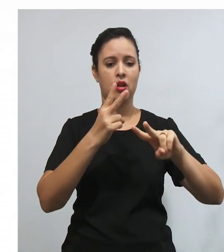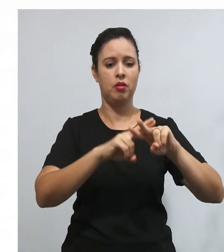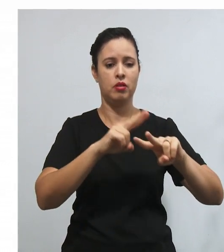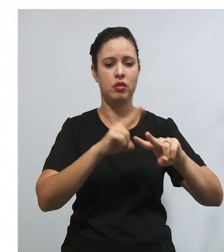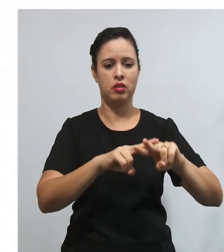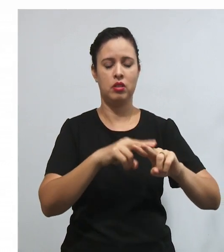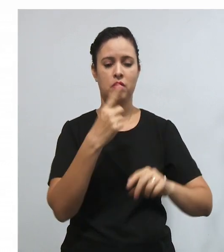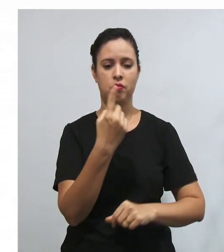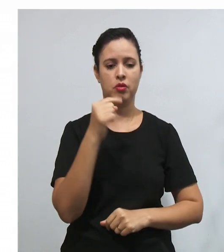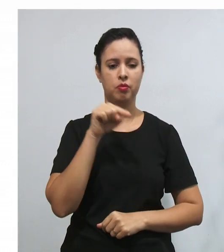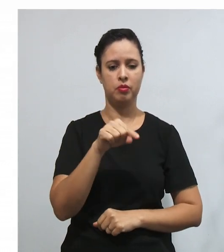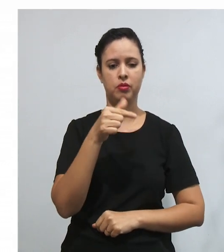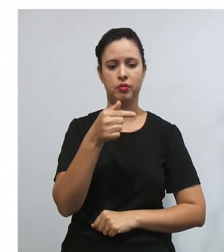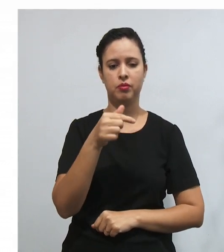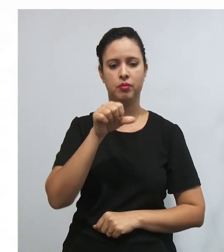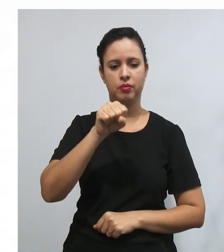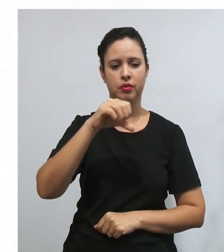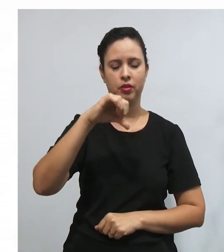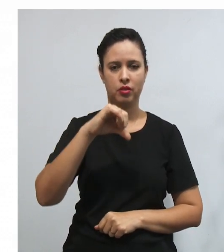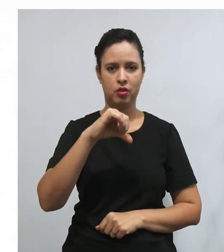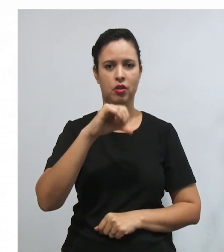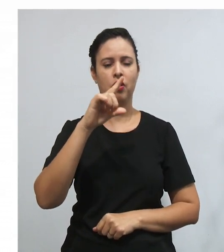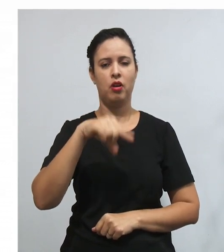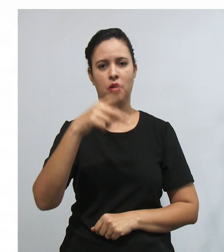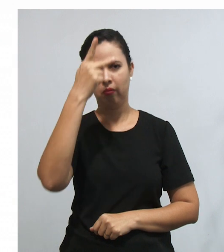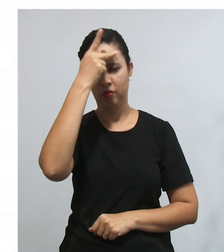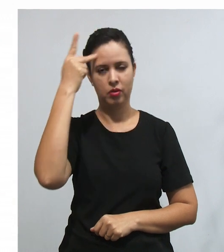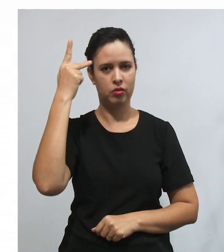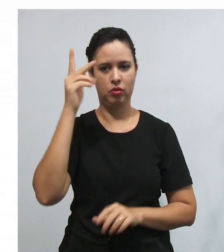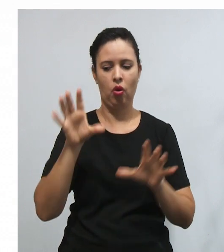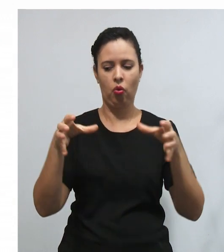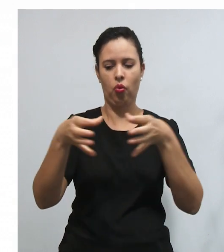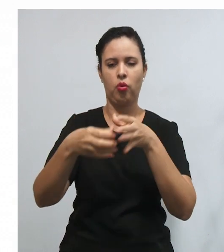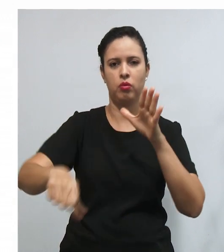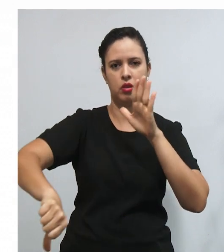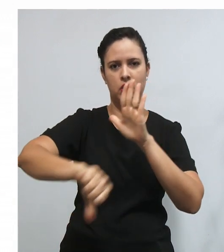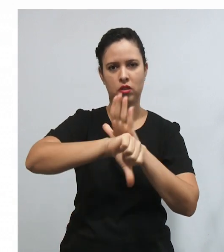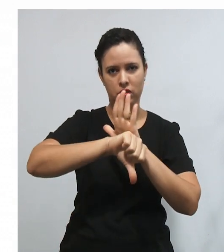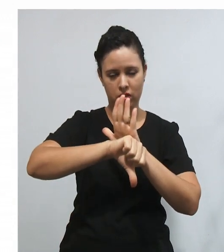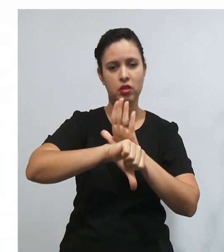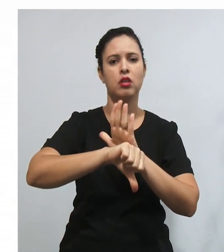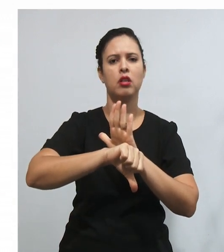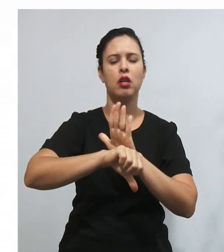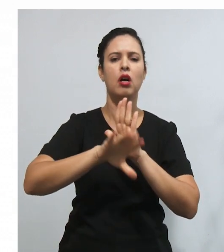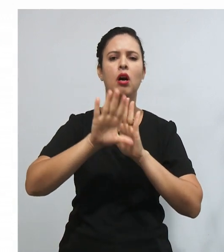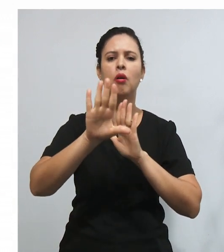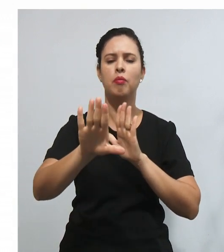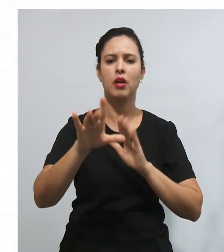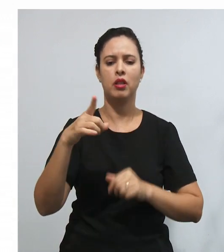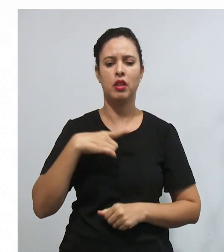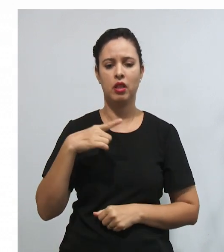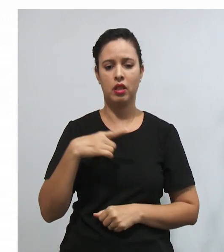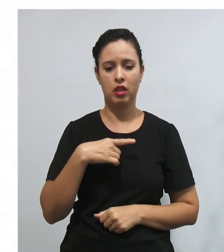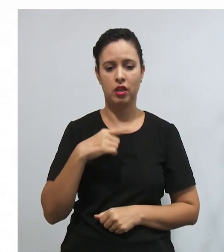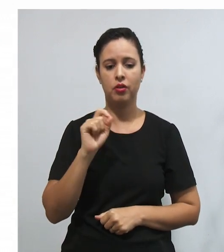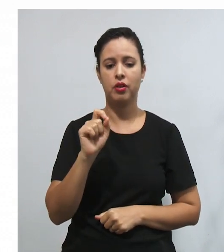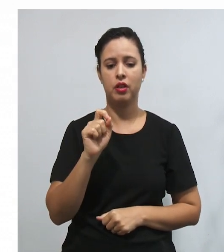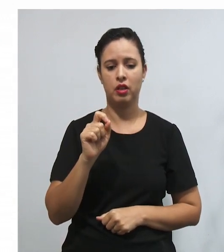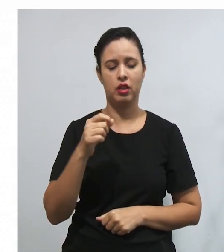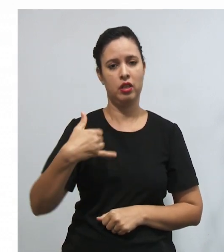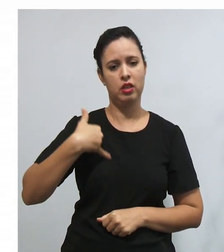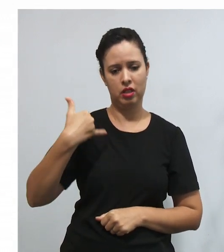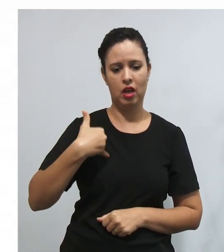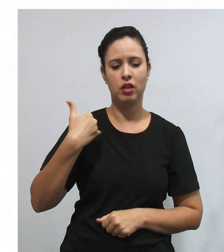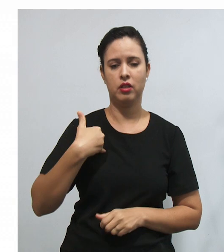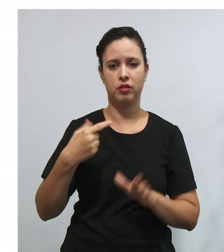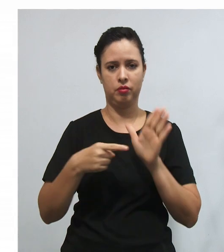1.789 traficantes de drogas pertencentes a facções criminosas, conforme faixas etárias mostradas no gráfico. Então